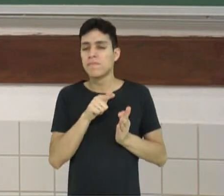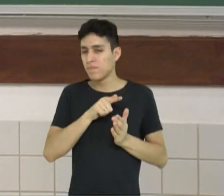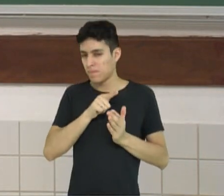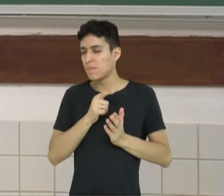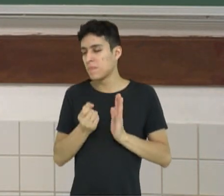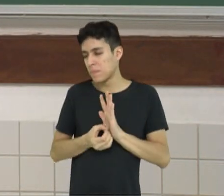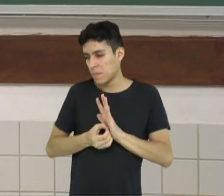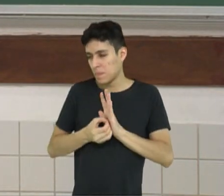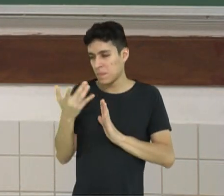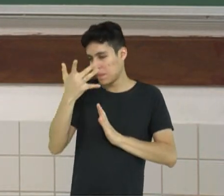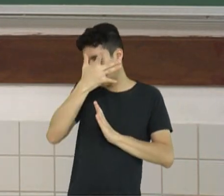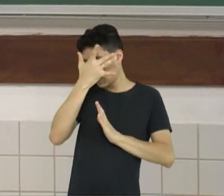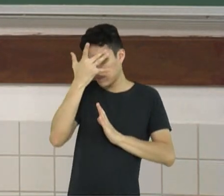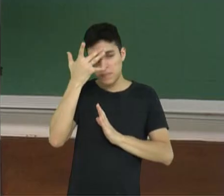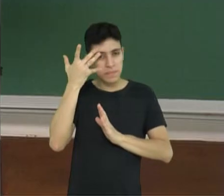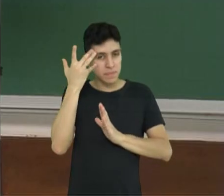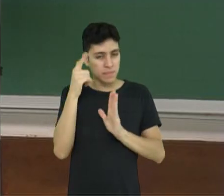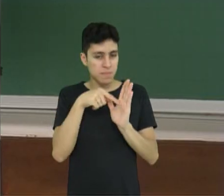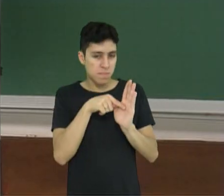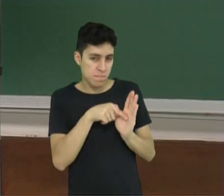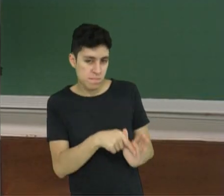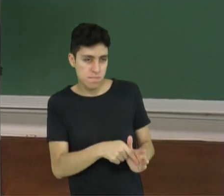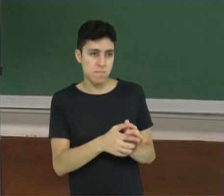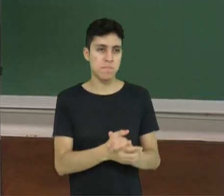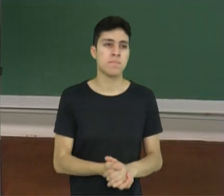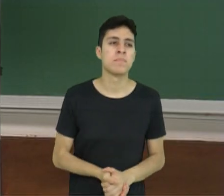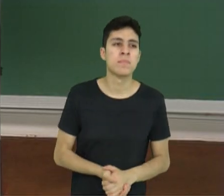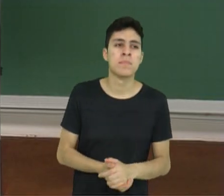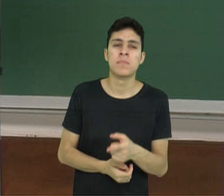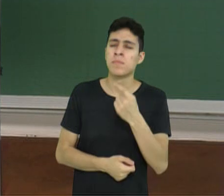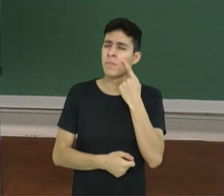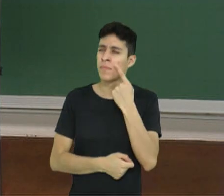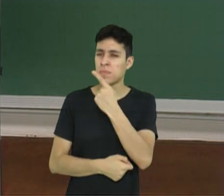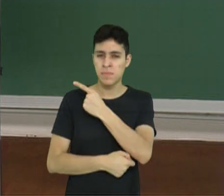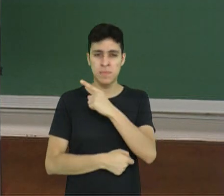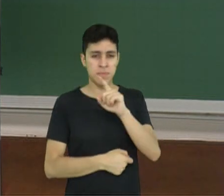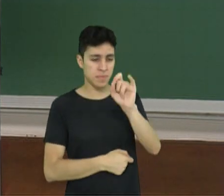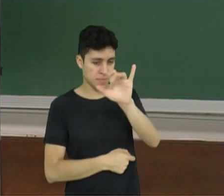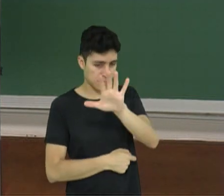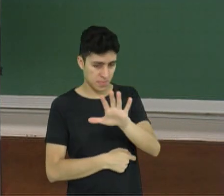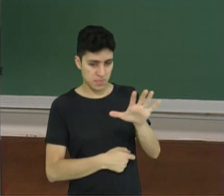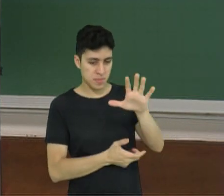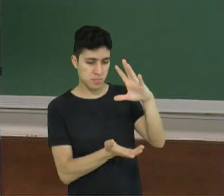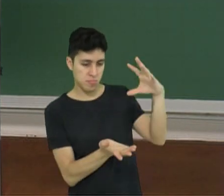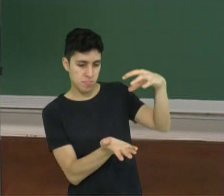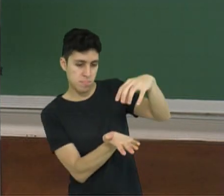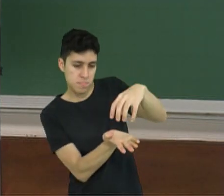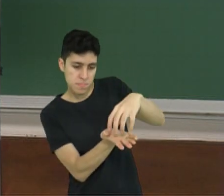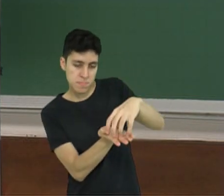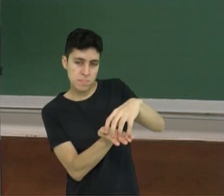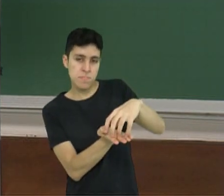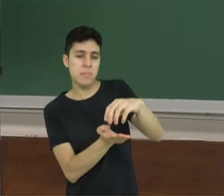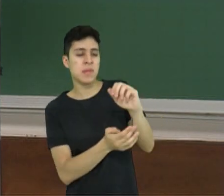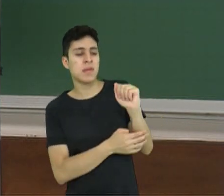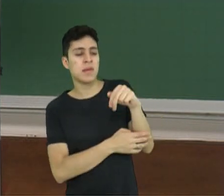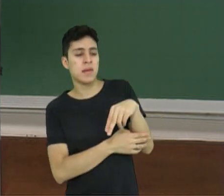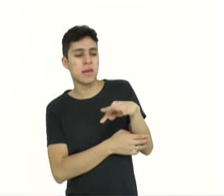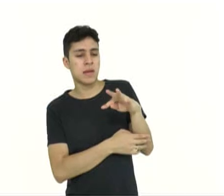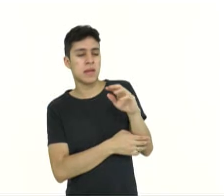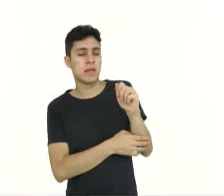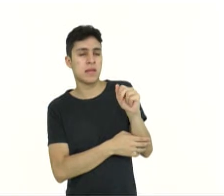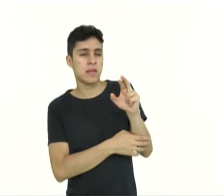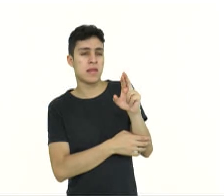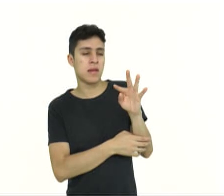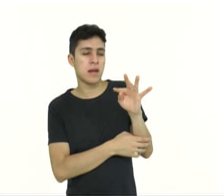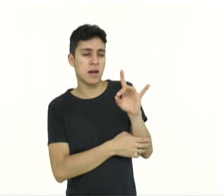quantidade de pesquisadores. Trouxe uma imagem para vocês da estação da Antártica brasileira, chamada Comandante Ferraz,